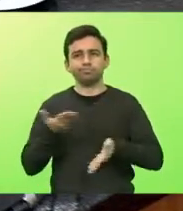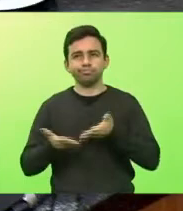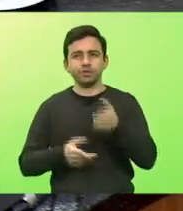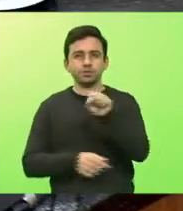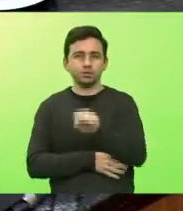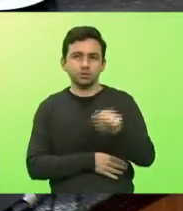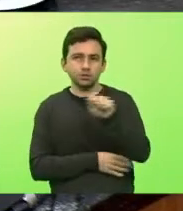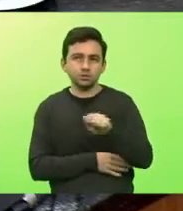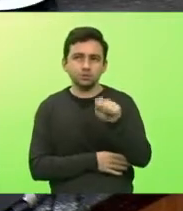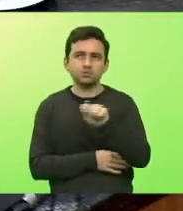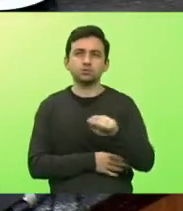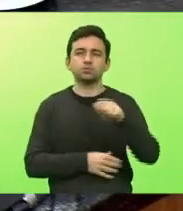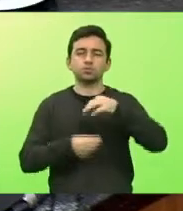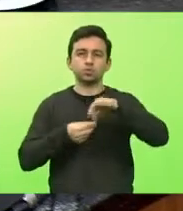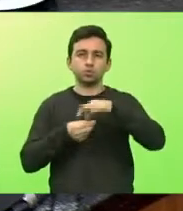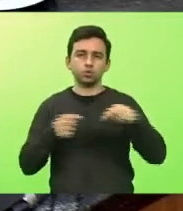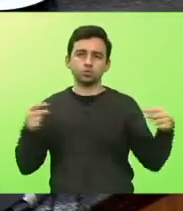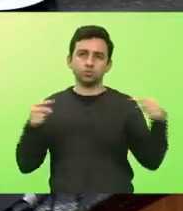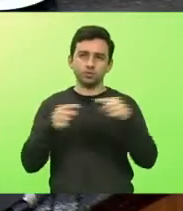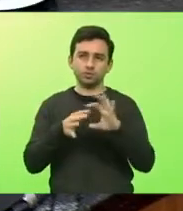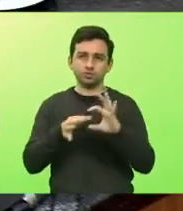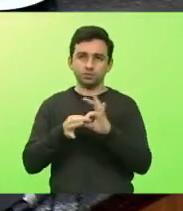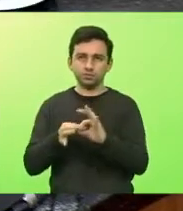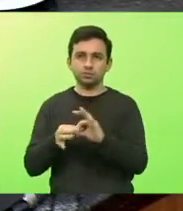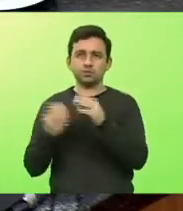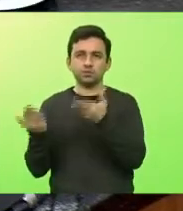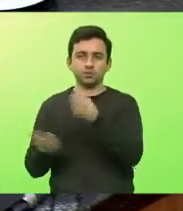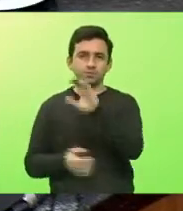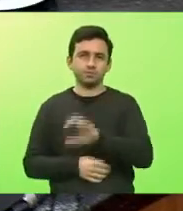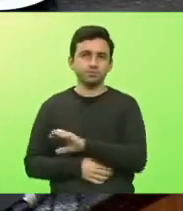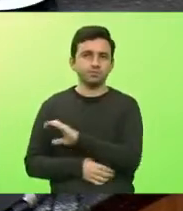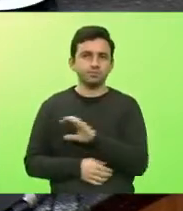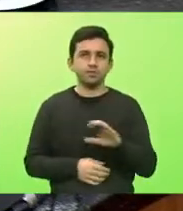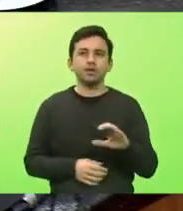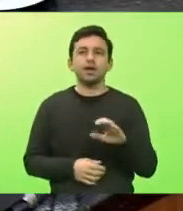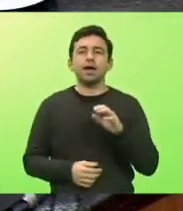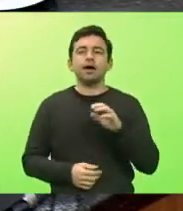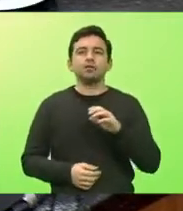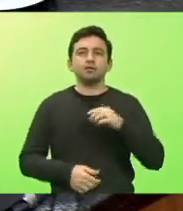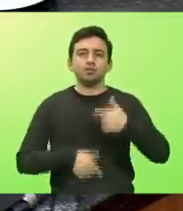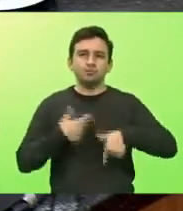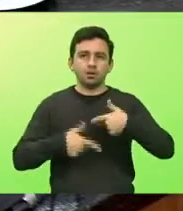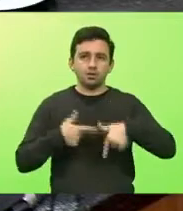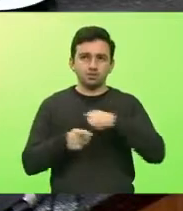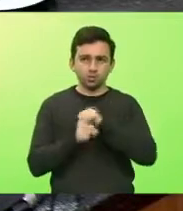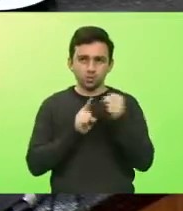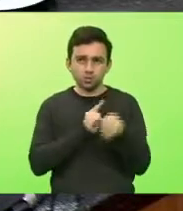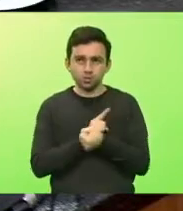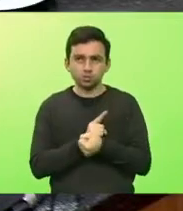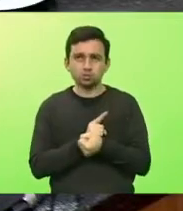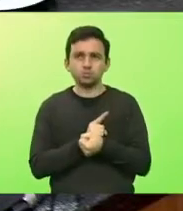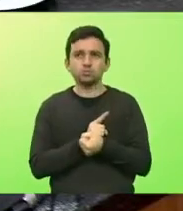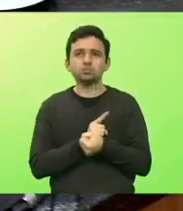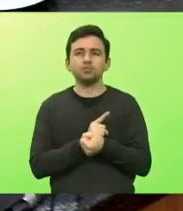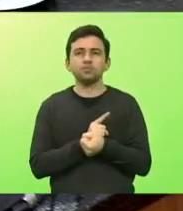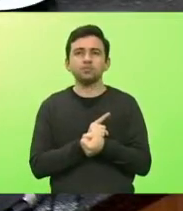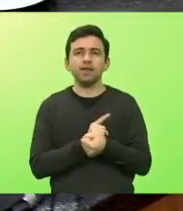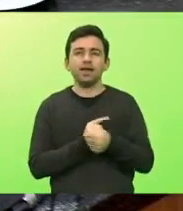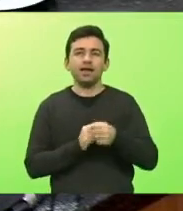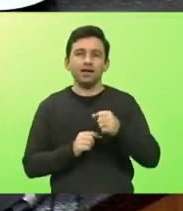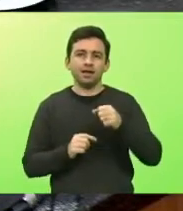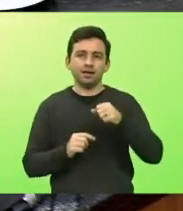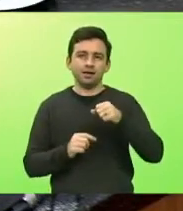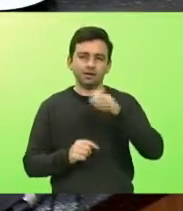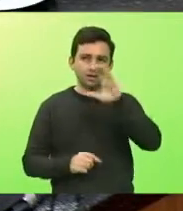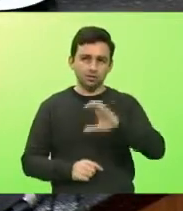e instituições ligadas à Igreja Católica na educação. Atividade social, só para os senhores terem uma ideia, a Igreja Católica mantém 5